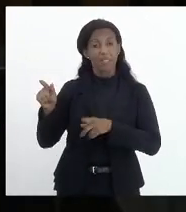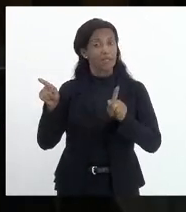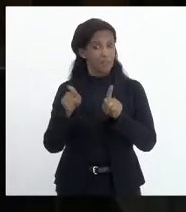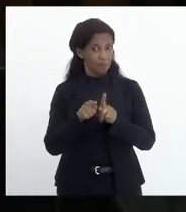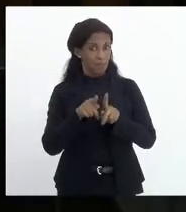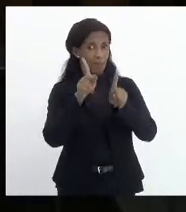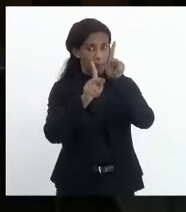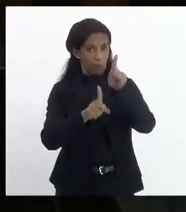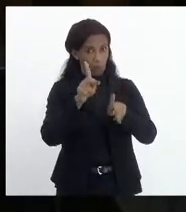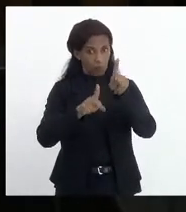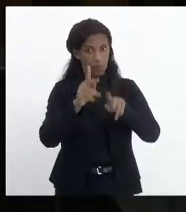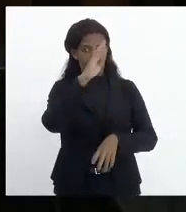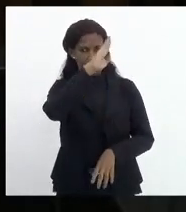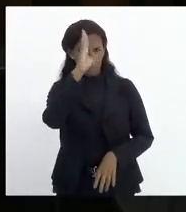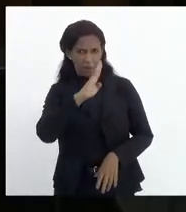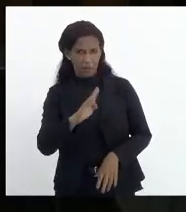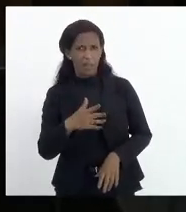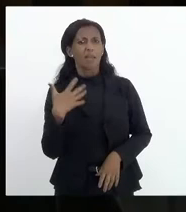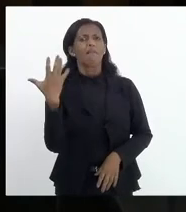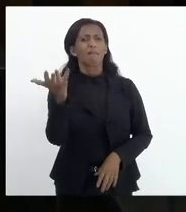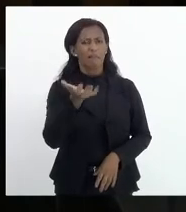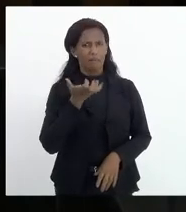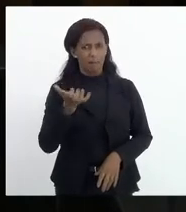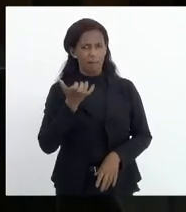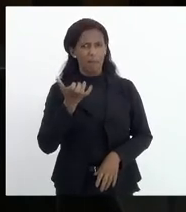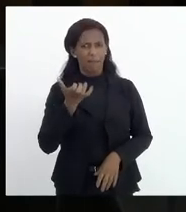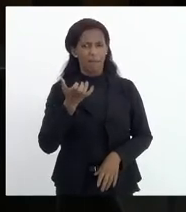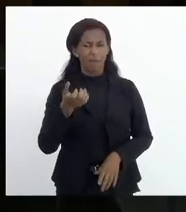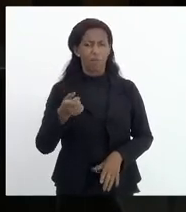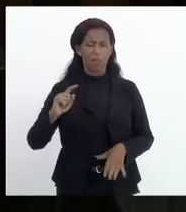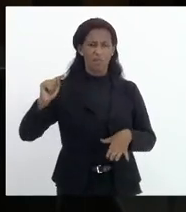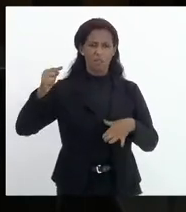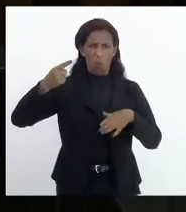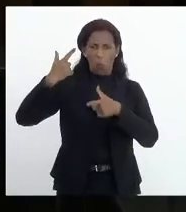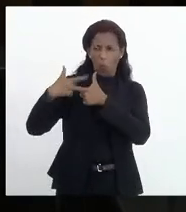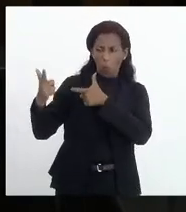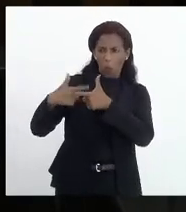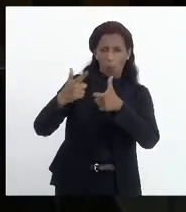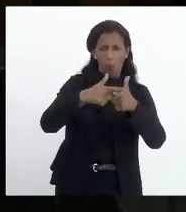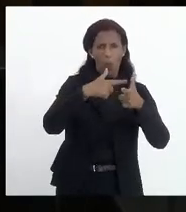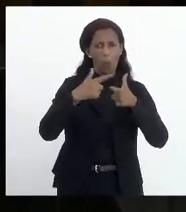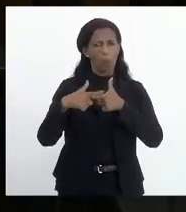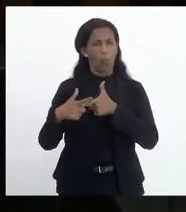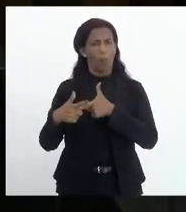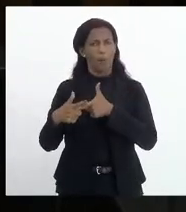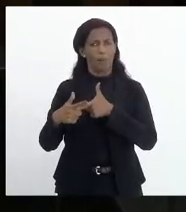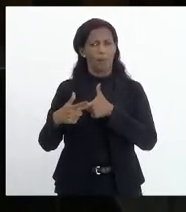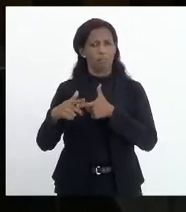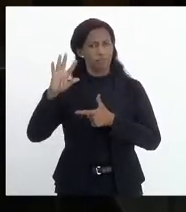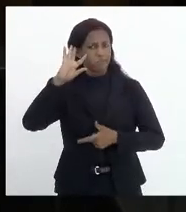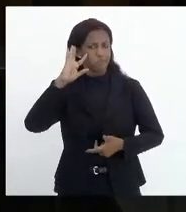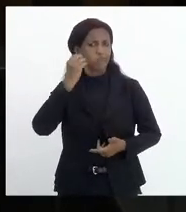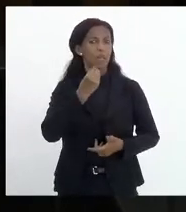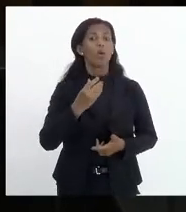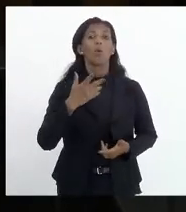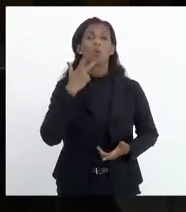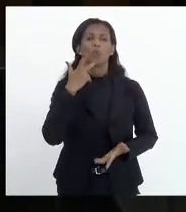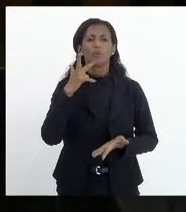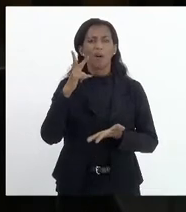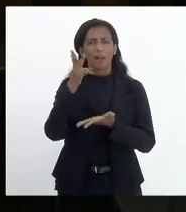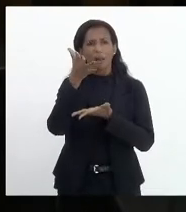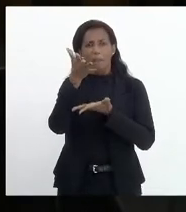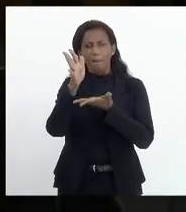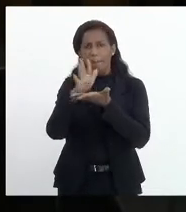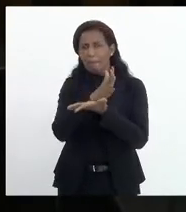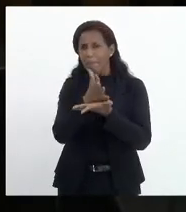quer que o Brasil Saia desse buraco que tá metido e quando falo na maioria senhora Presidente